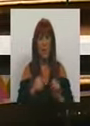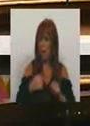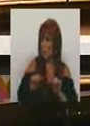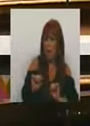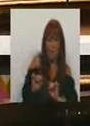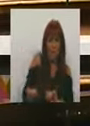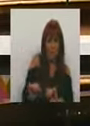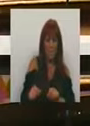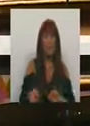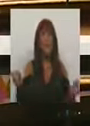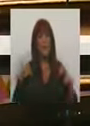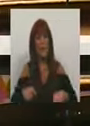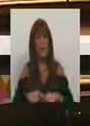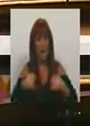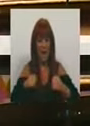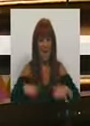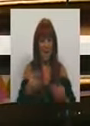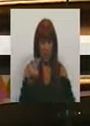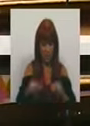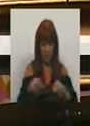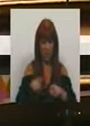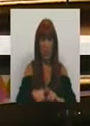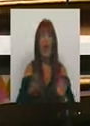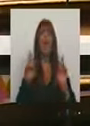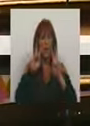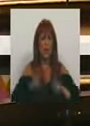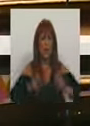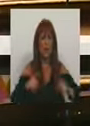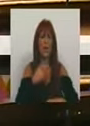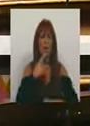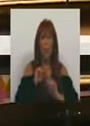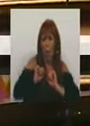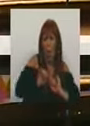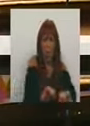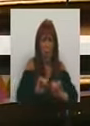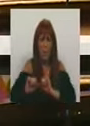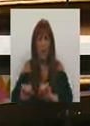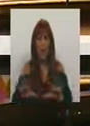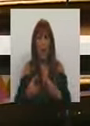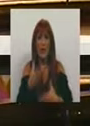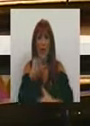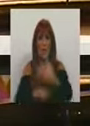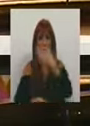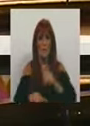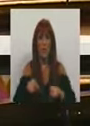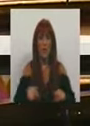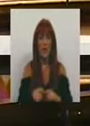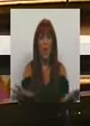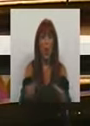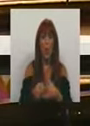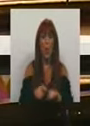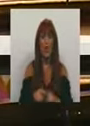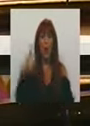repudiamos. Ademais, a iniciativa em apreço já encontrou forte oposição da Ordem dos Advogados, da Ordem